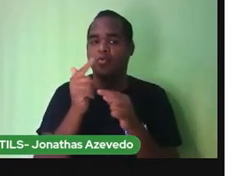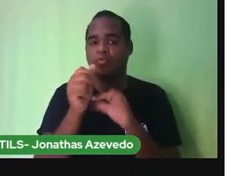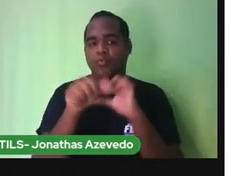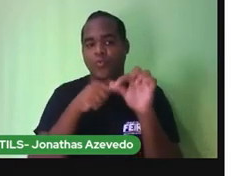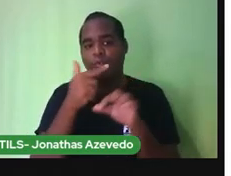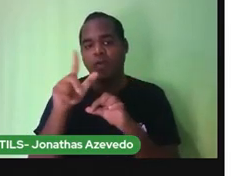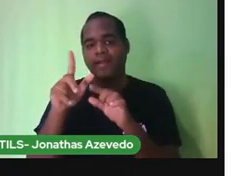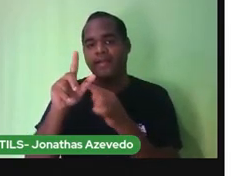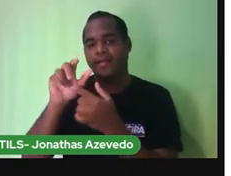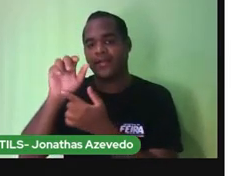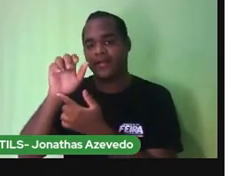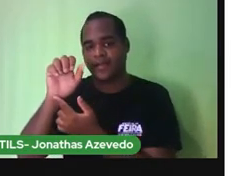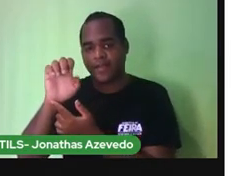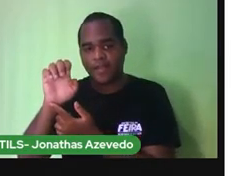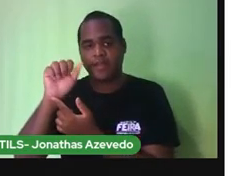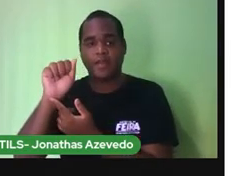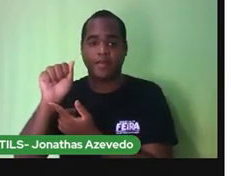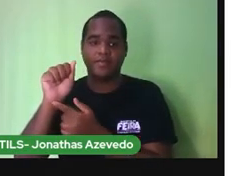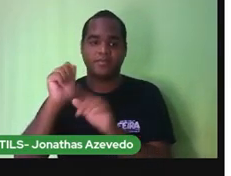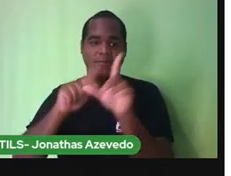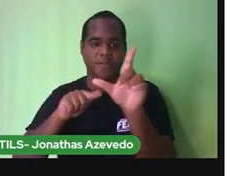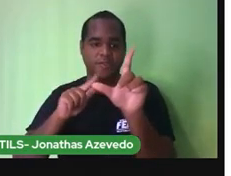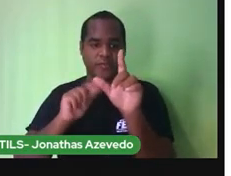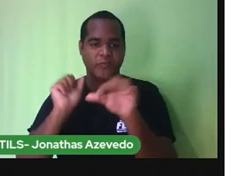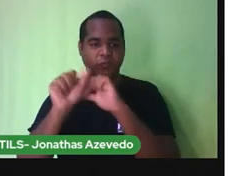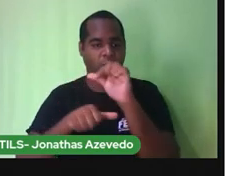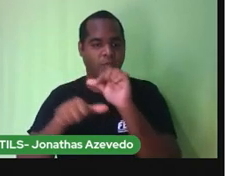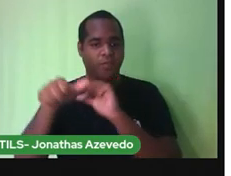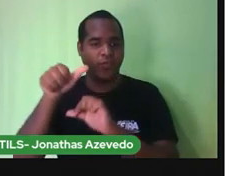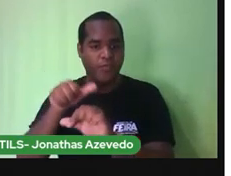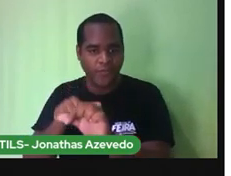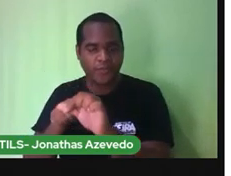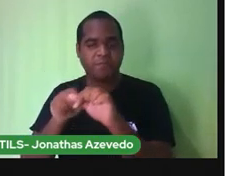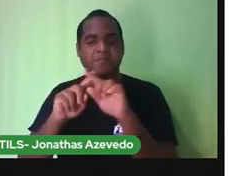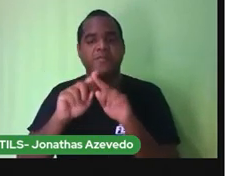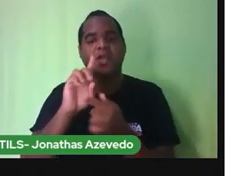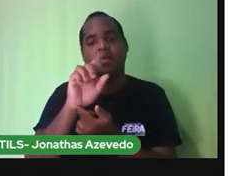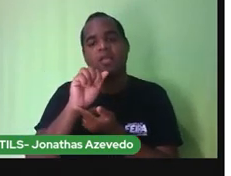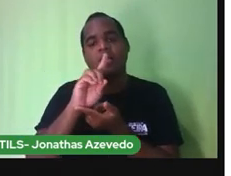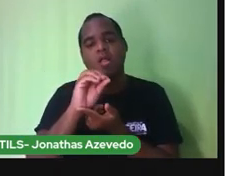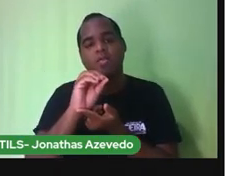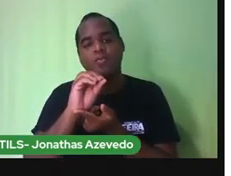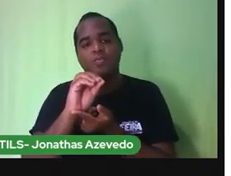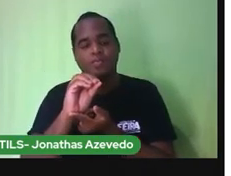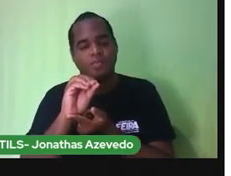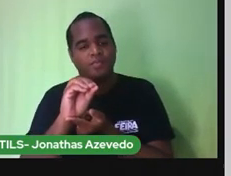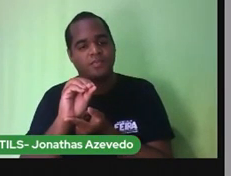a a E agora dá dó